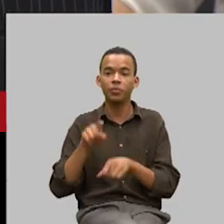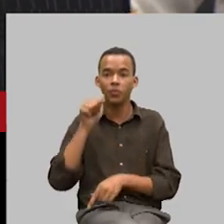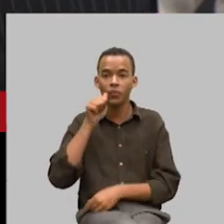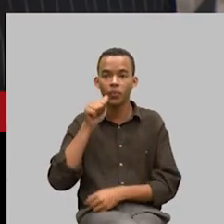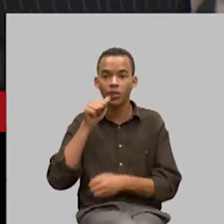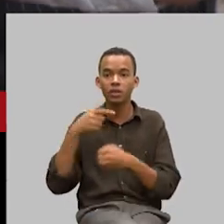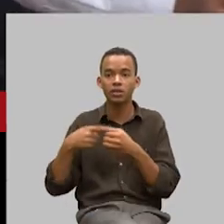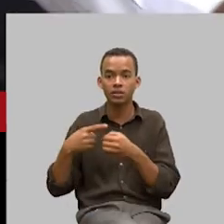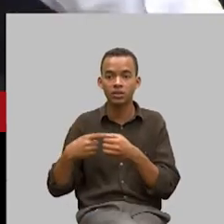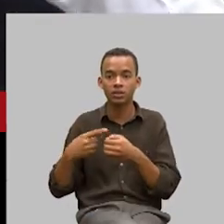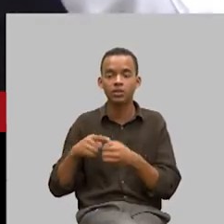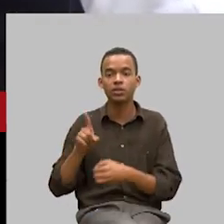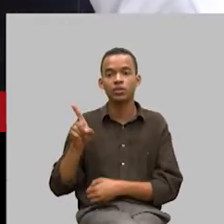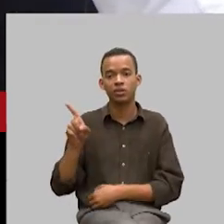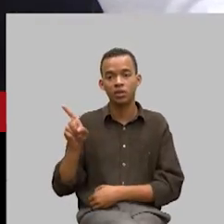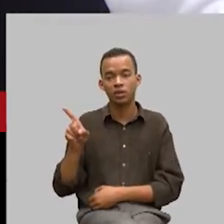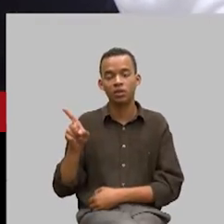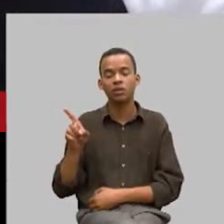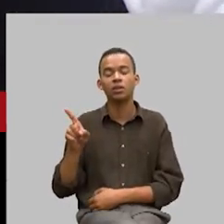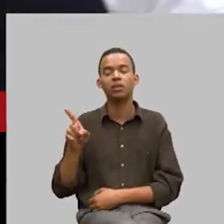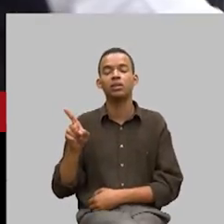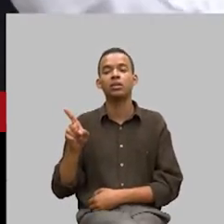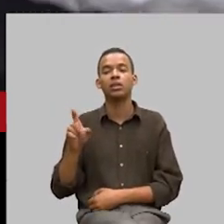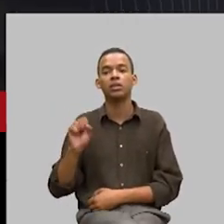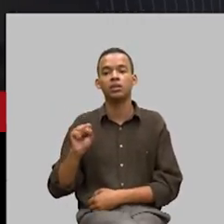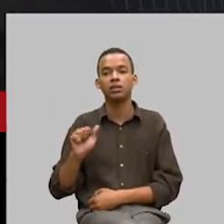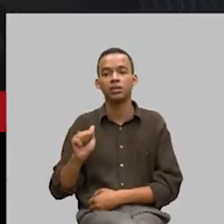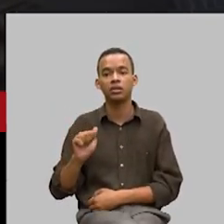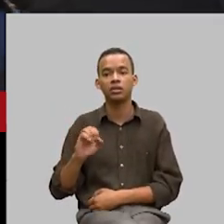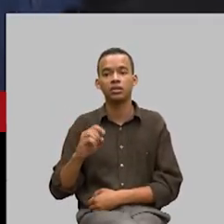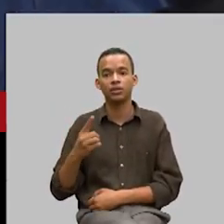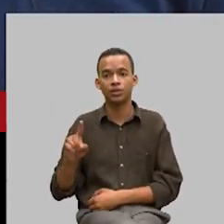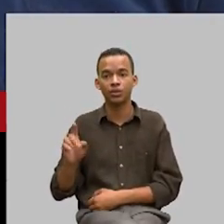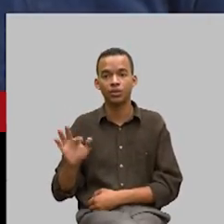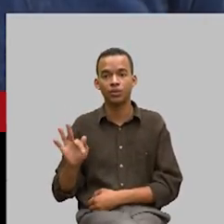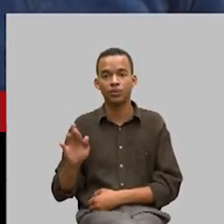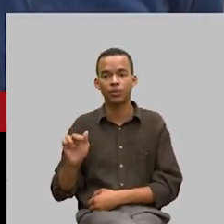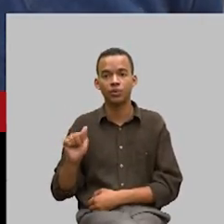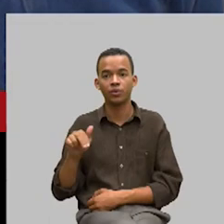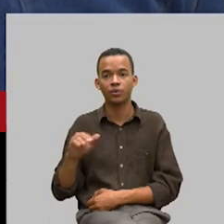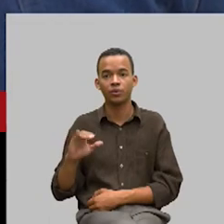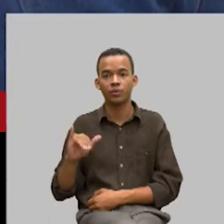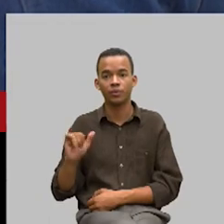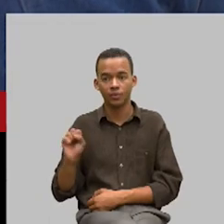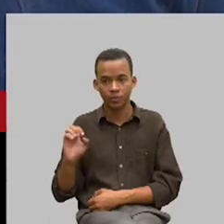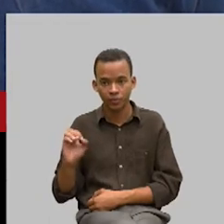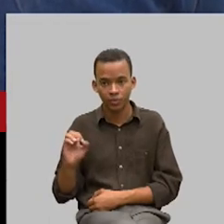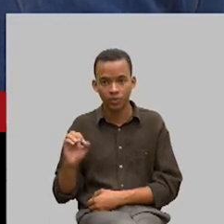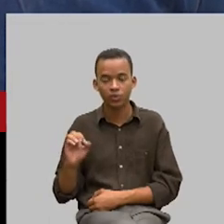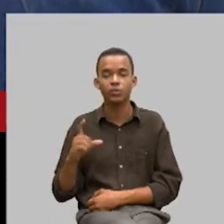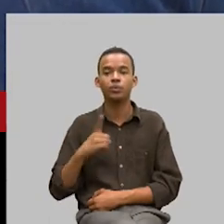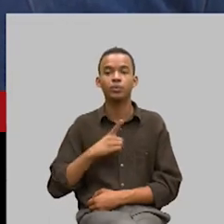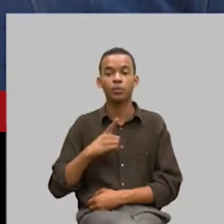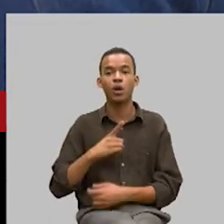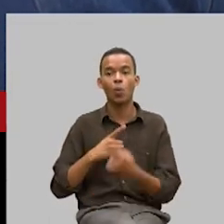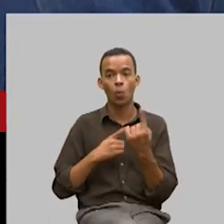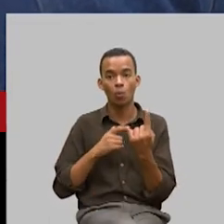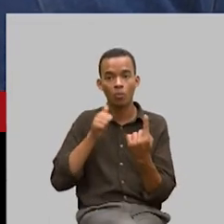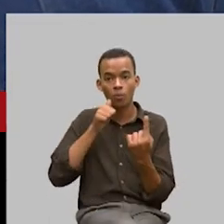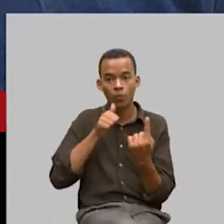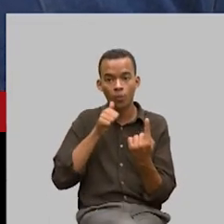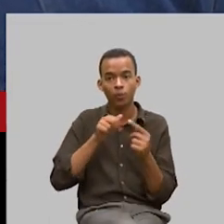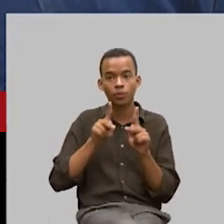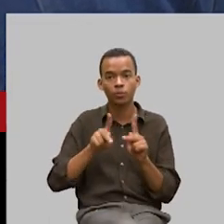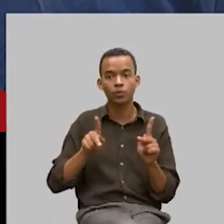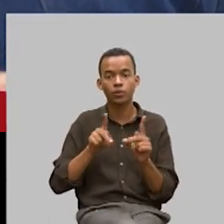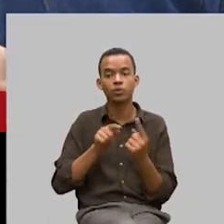nome da professora Vera Lúcia da Silva é uma professora de uma escola rural e quando ela teve no